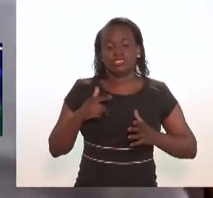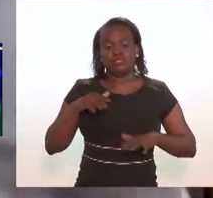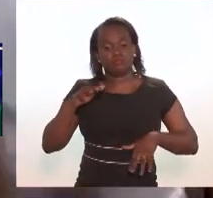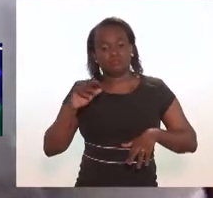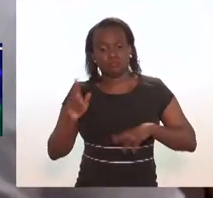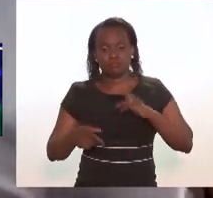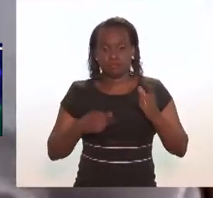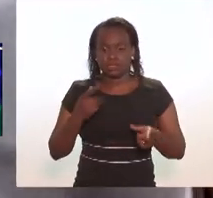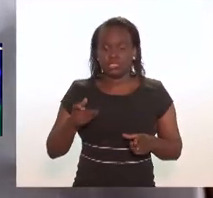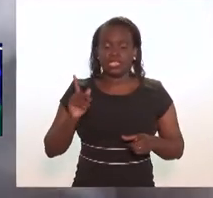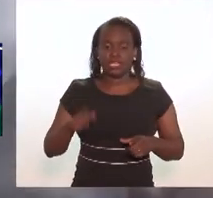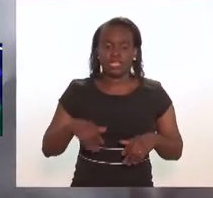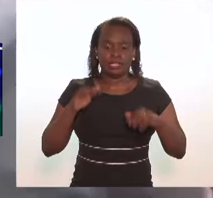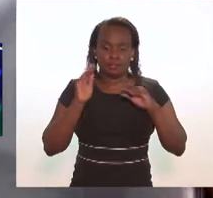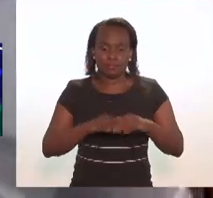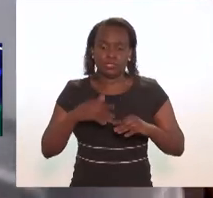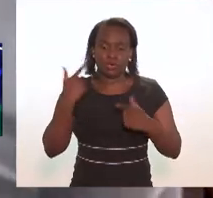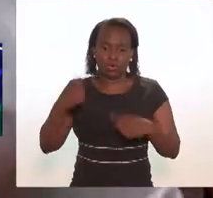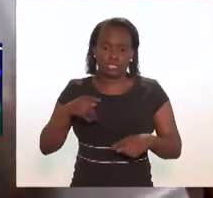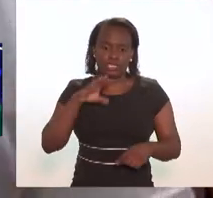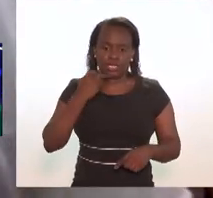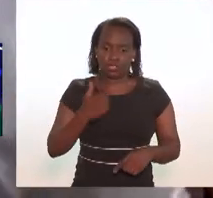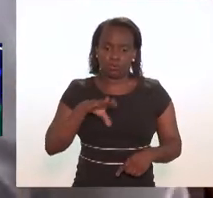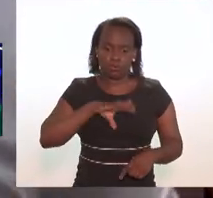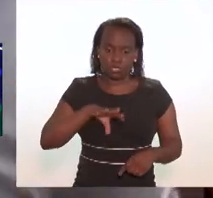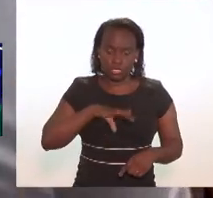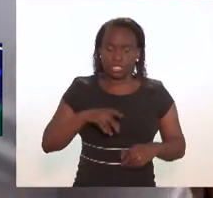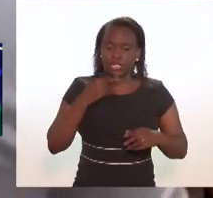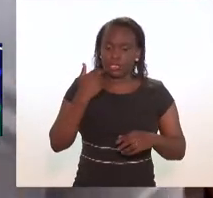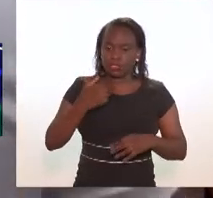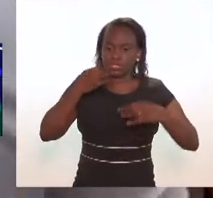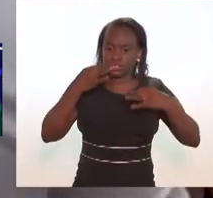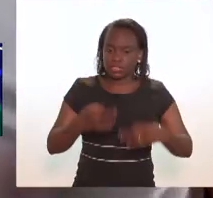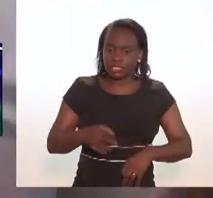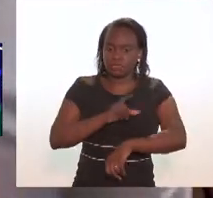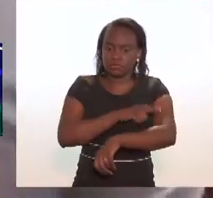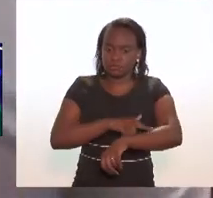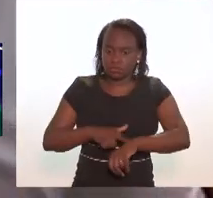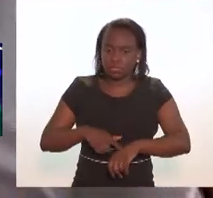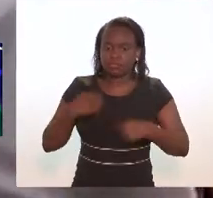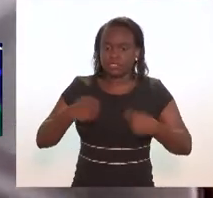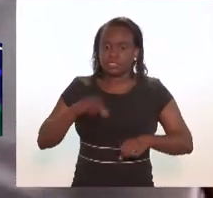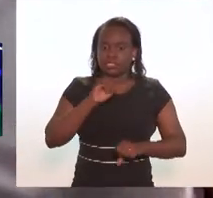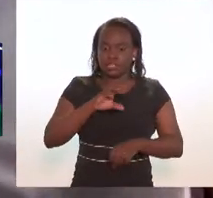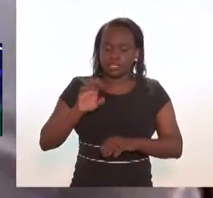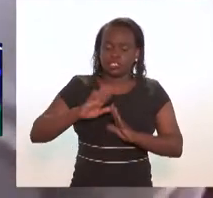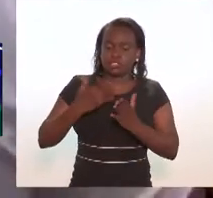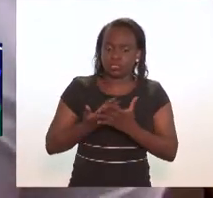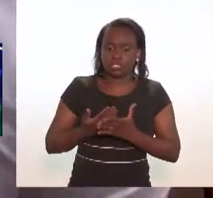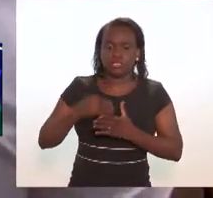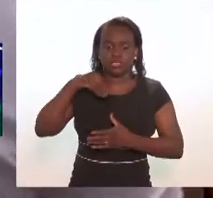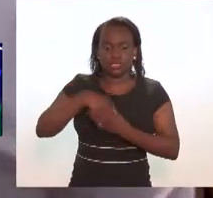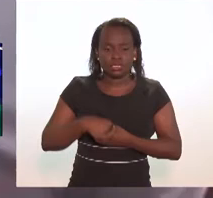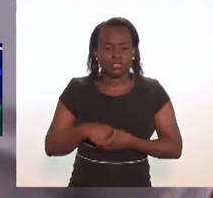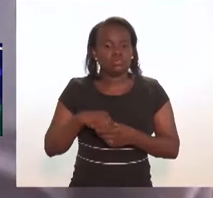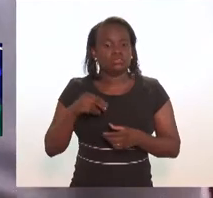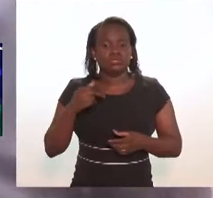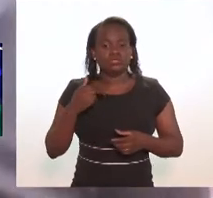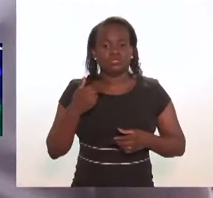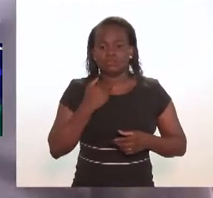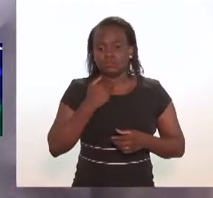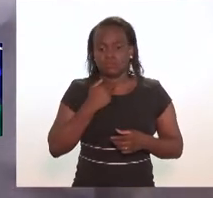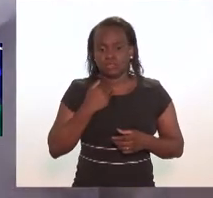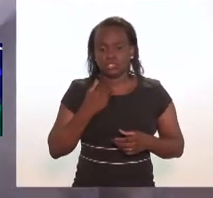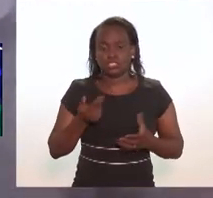ela é uma ofensa à língua portuguesa, à língua culta, que é o que deveria ser ensinado nos colégios e